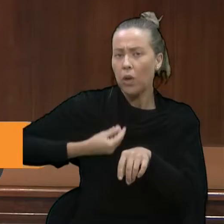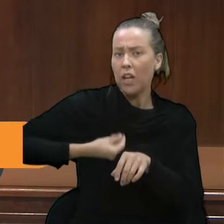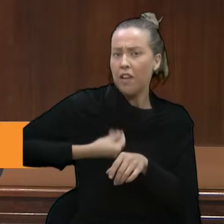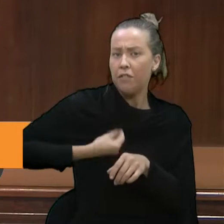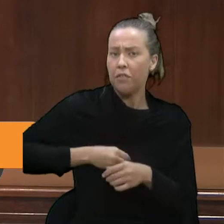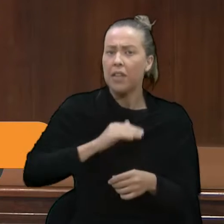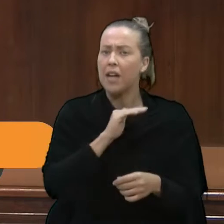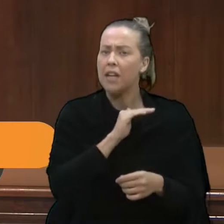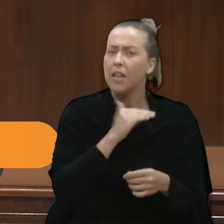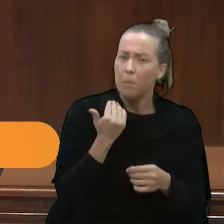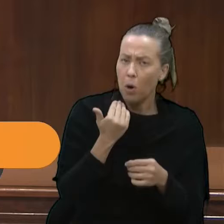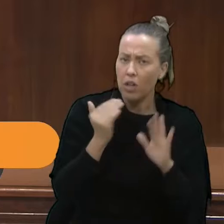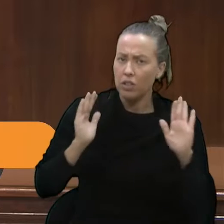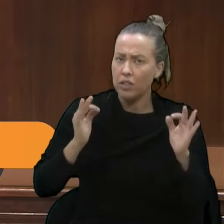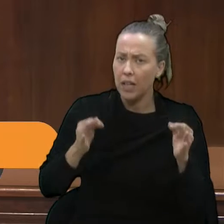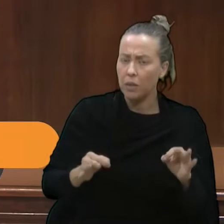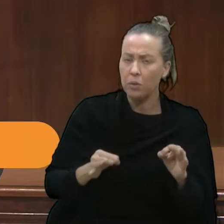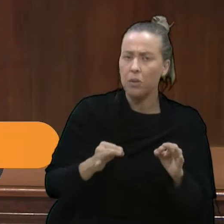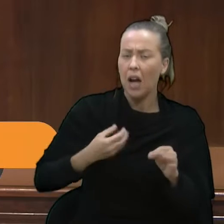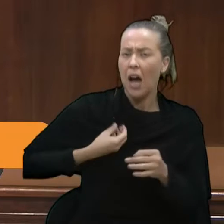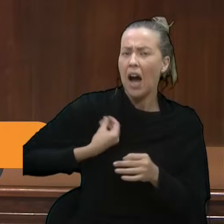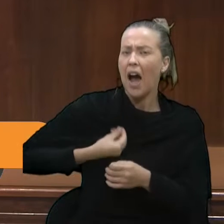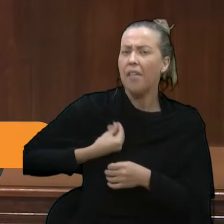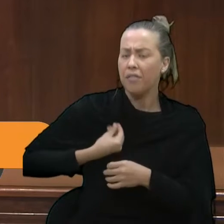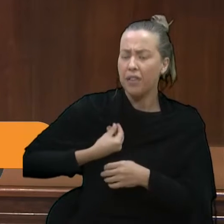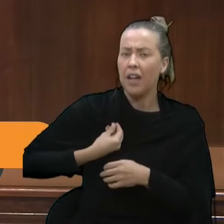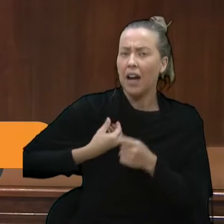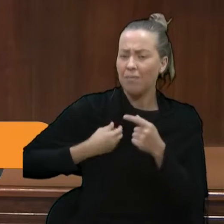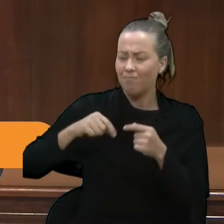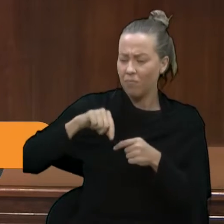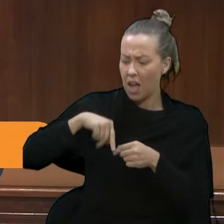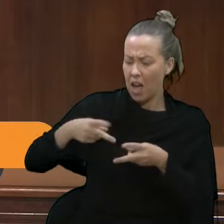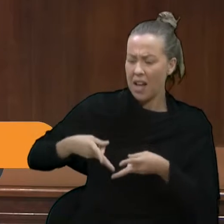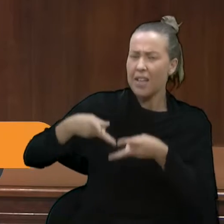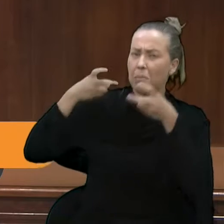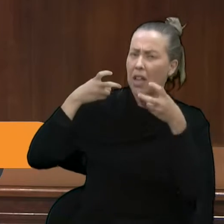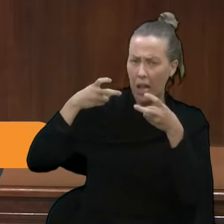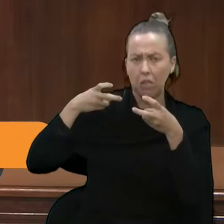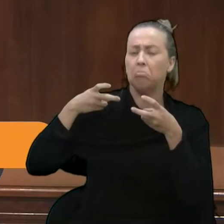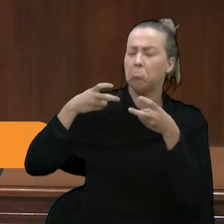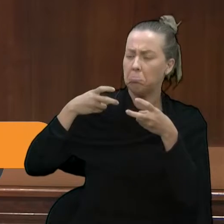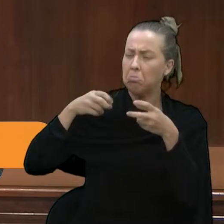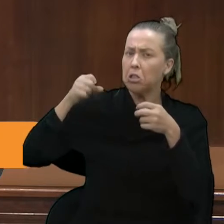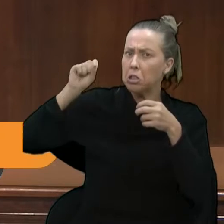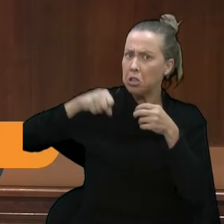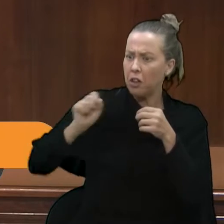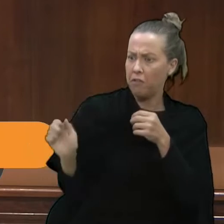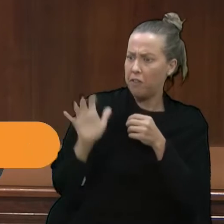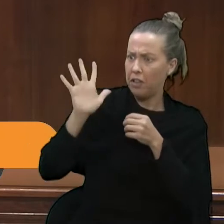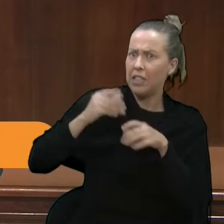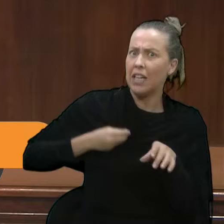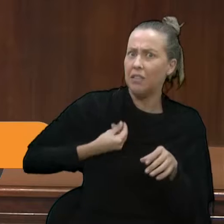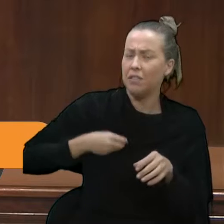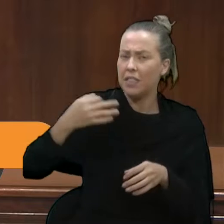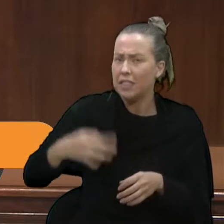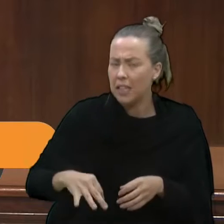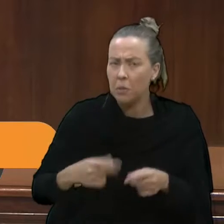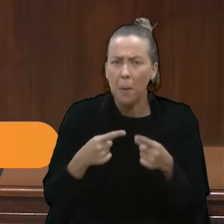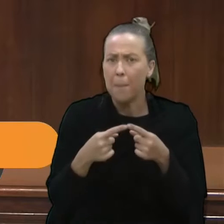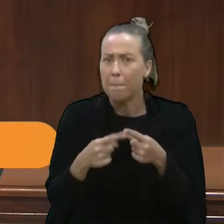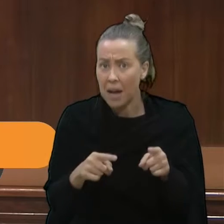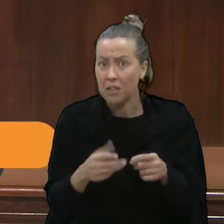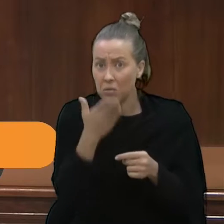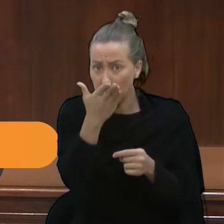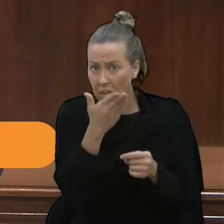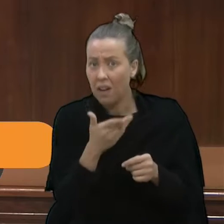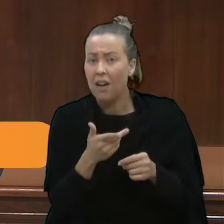e morte, a vida que é muito considerada, e é preciso se considerar a vida, mas você mesmo